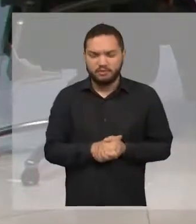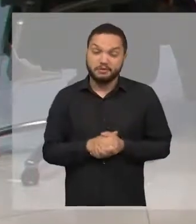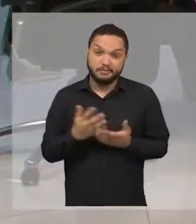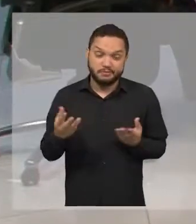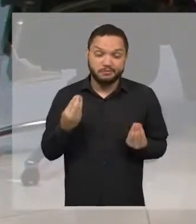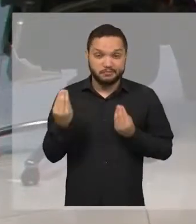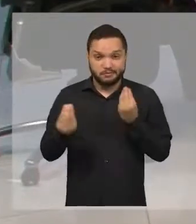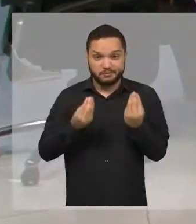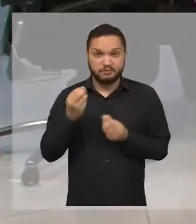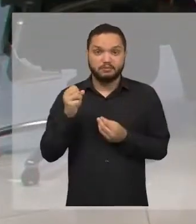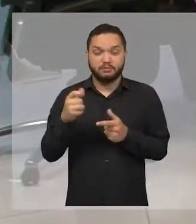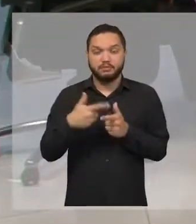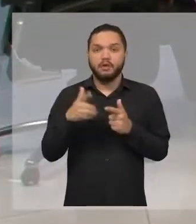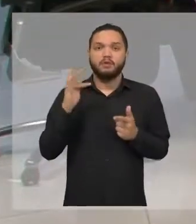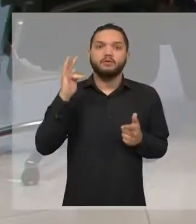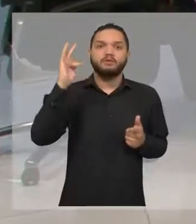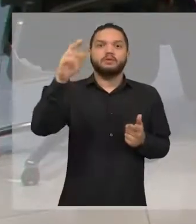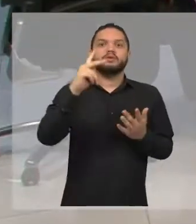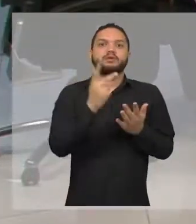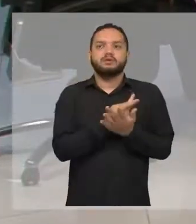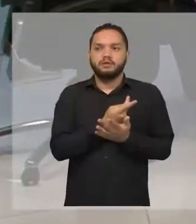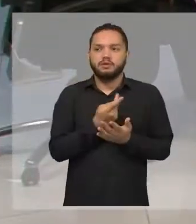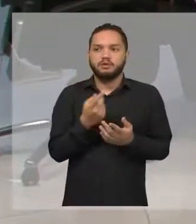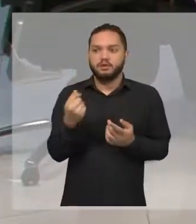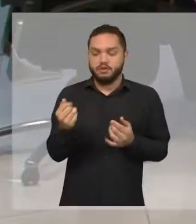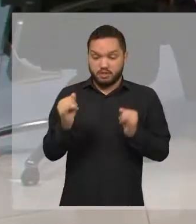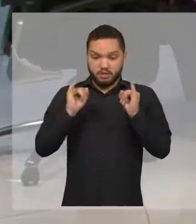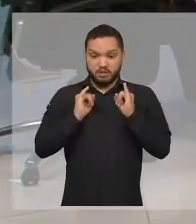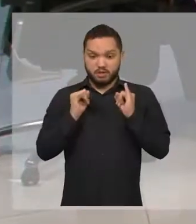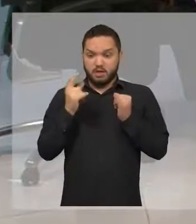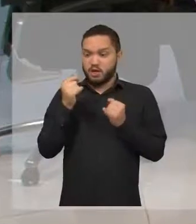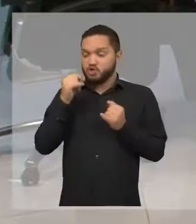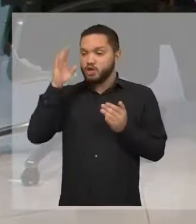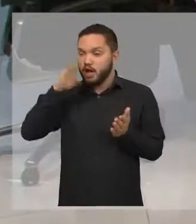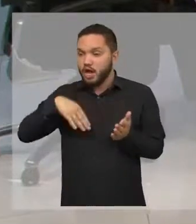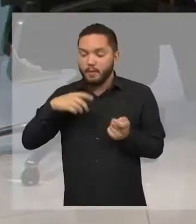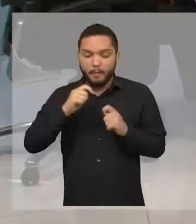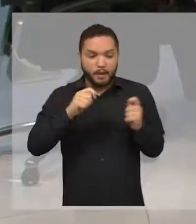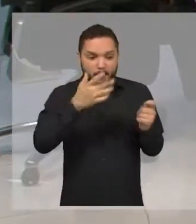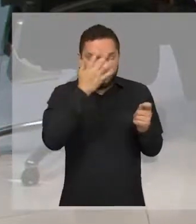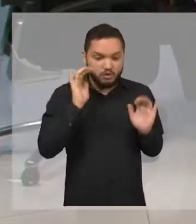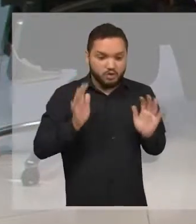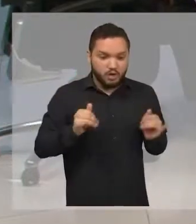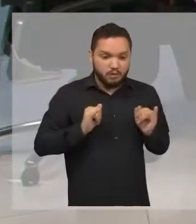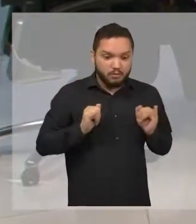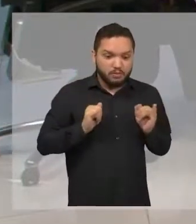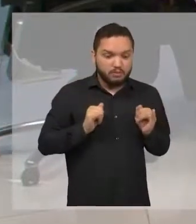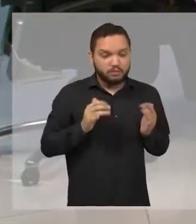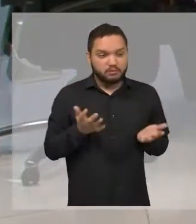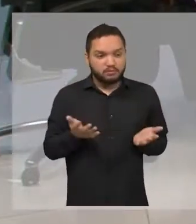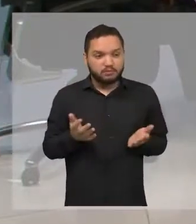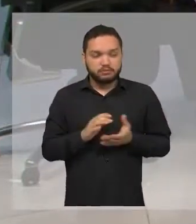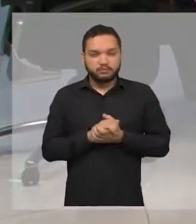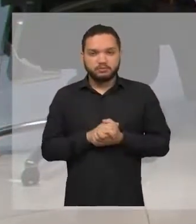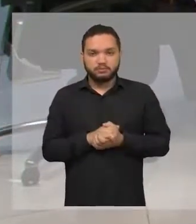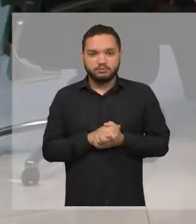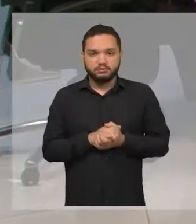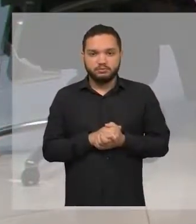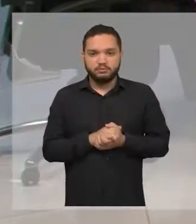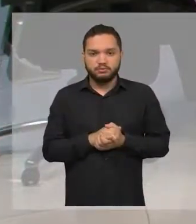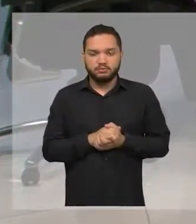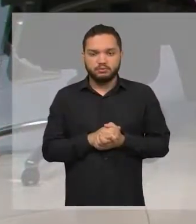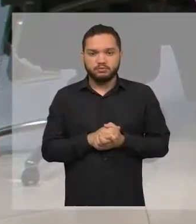fazer essa interpretação, que é ignorante, inclusive, é absurda. Qualquer pessoa minimamente alfabetizada sabe que